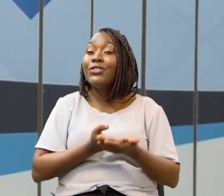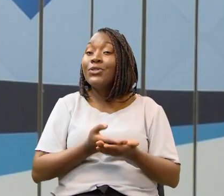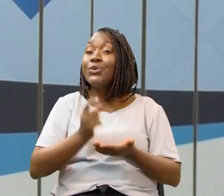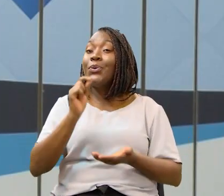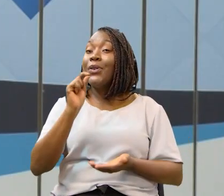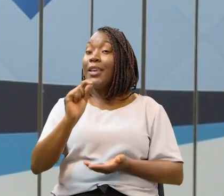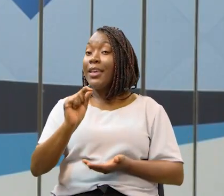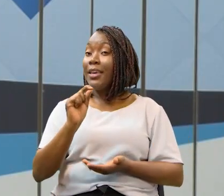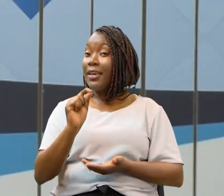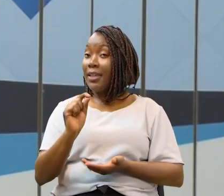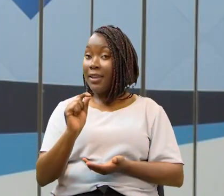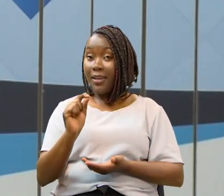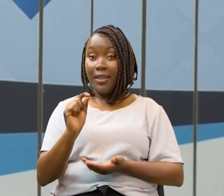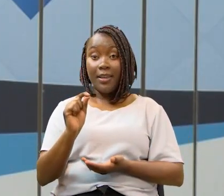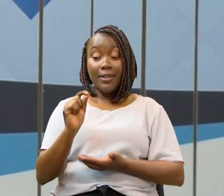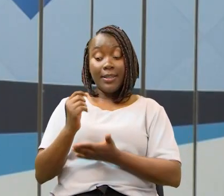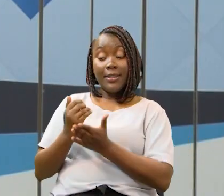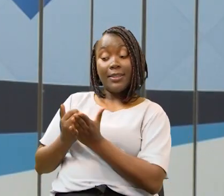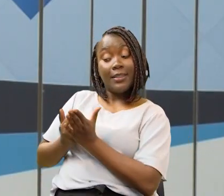que